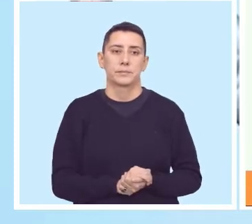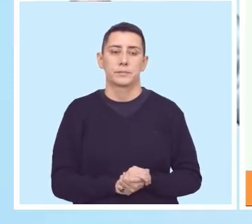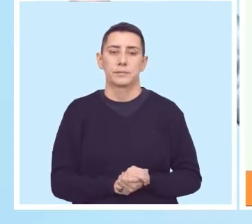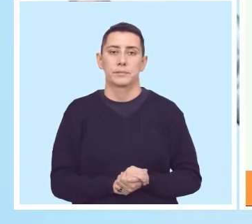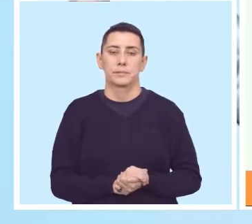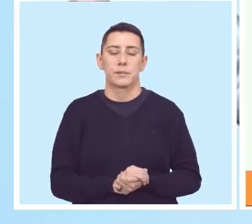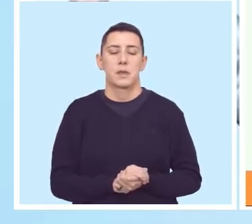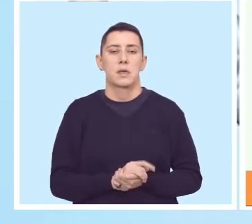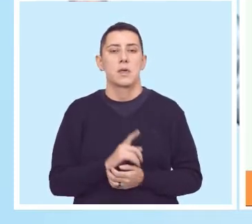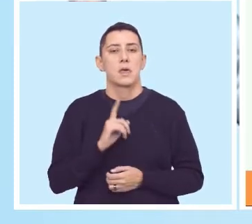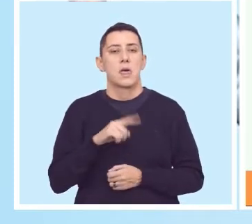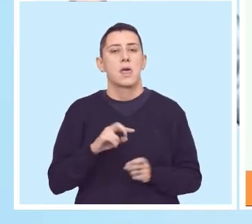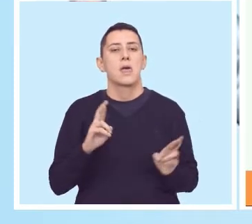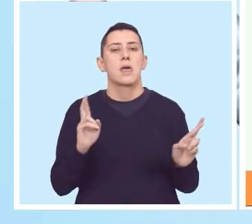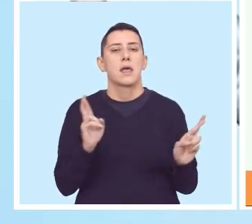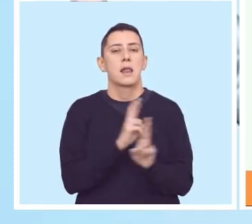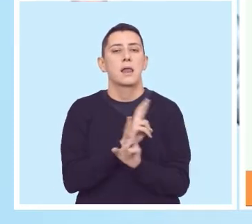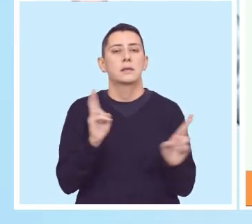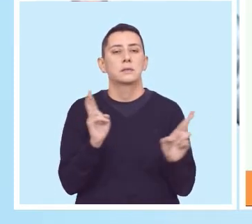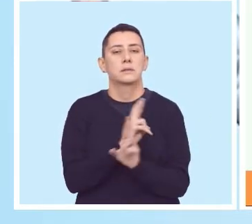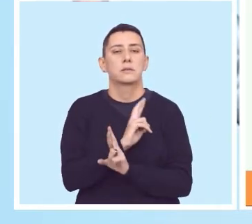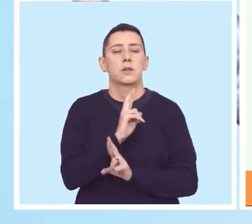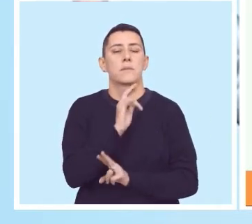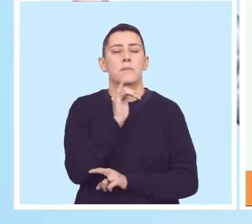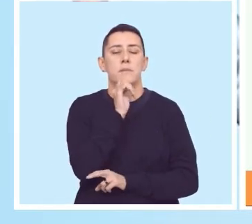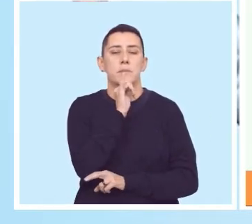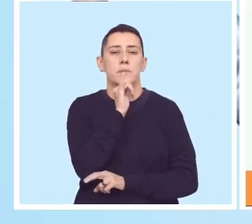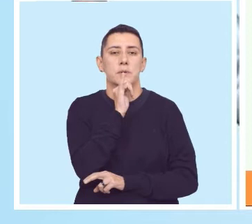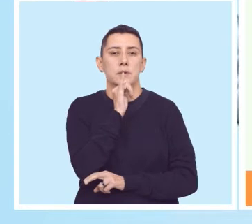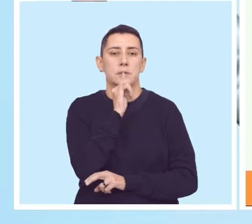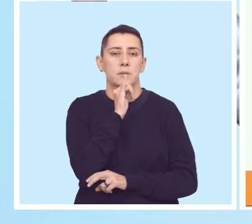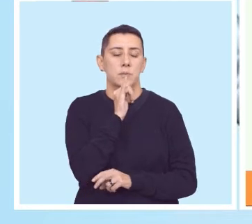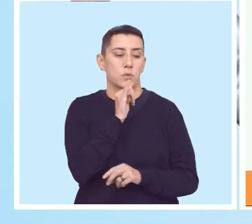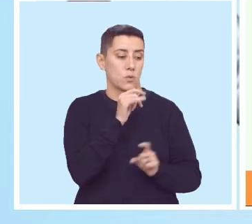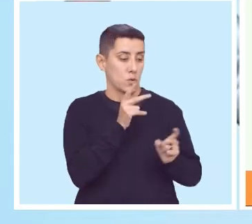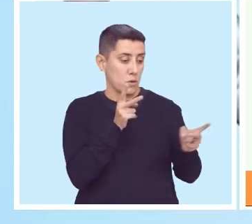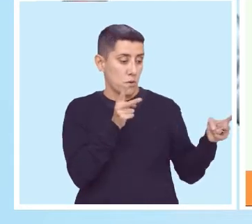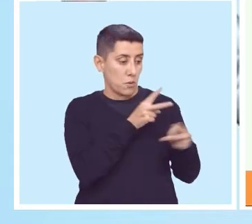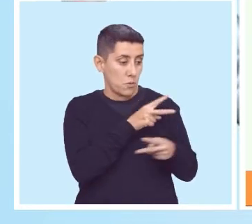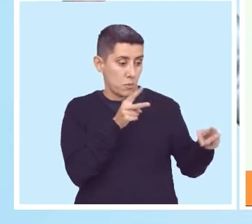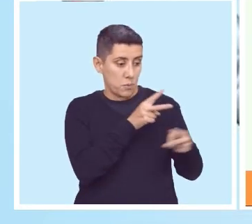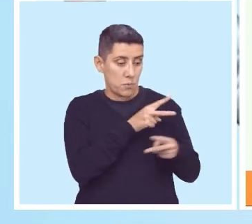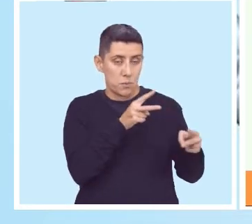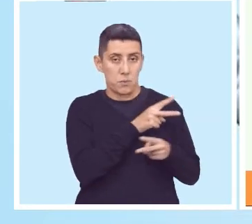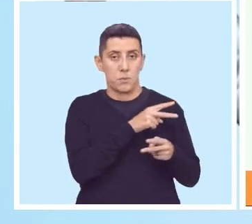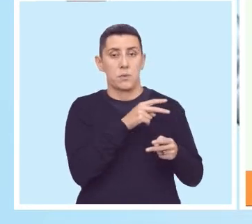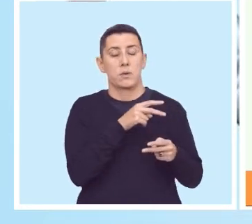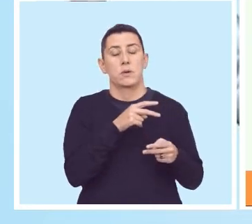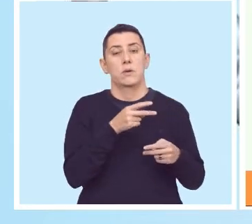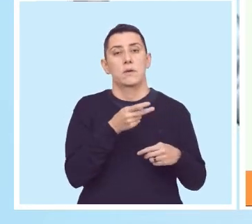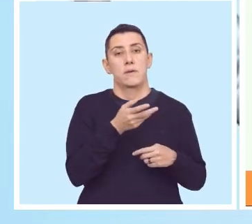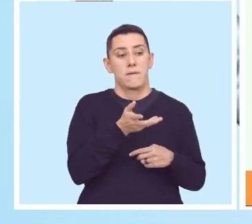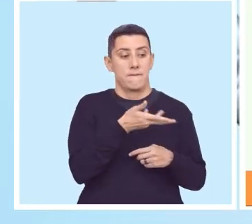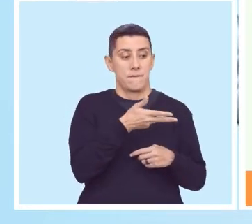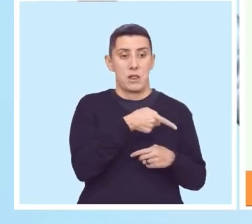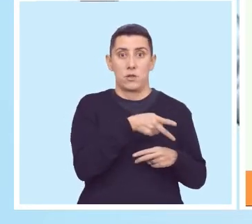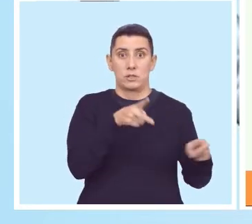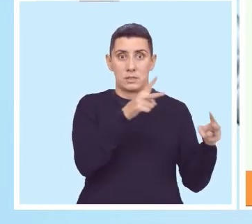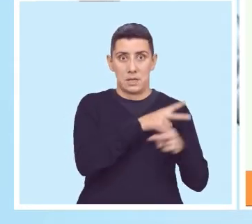relacionando, por exemplo, média de vento, né, velocidade do